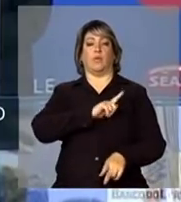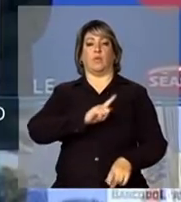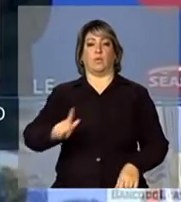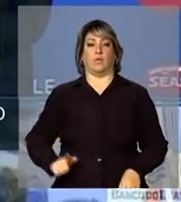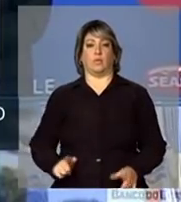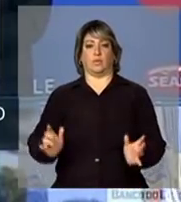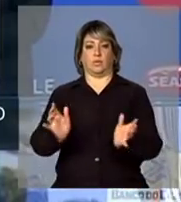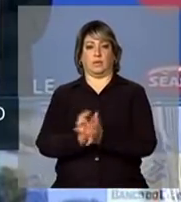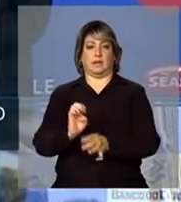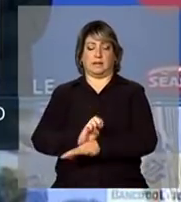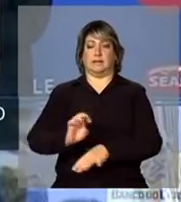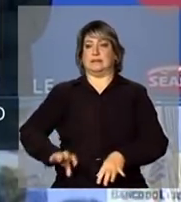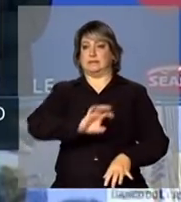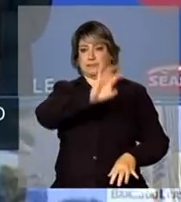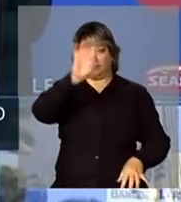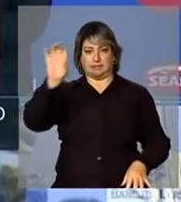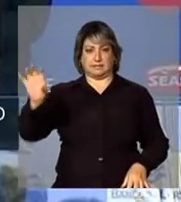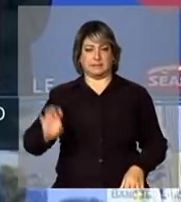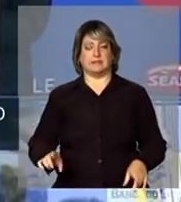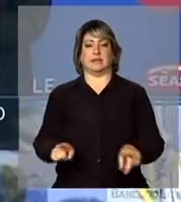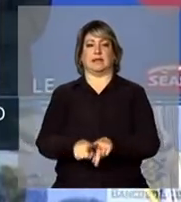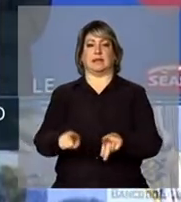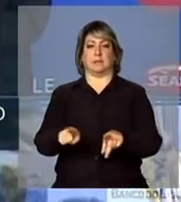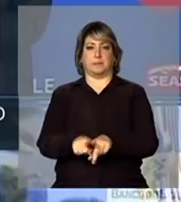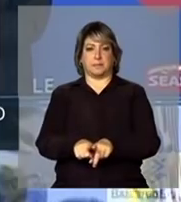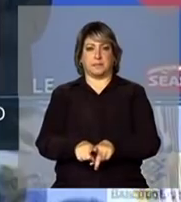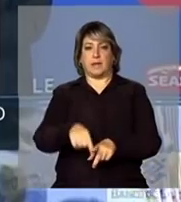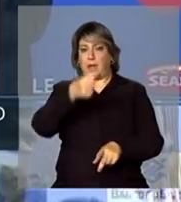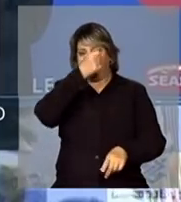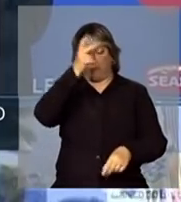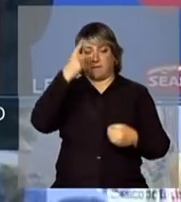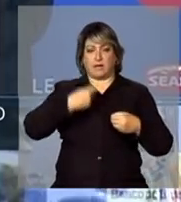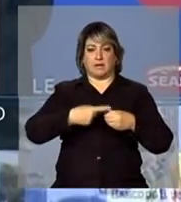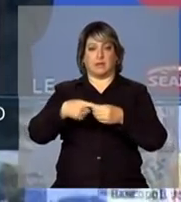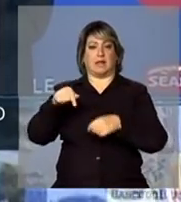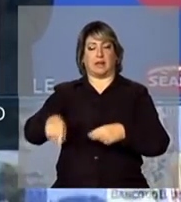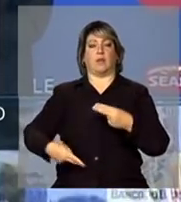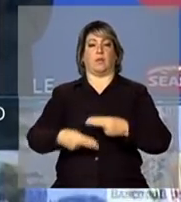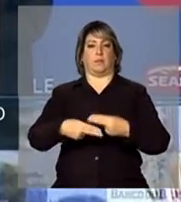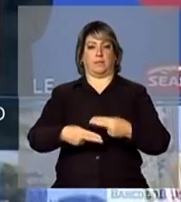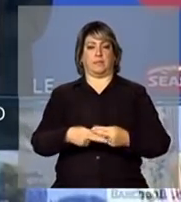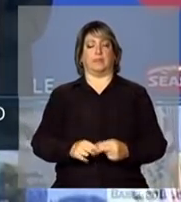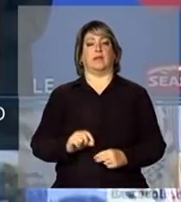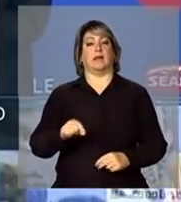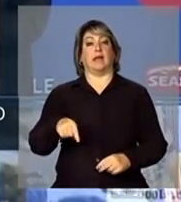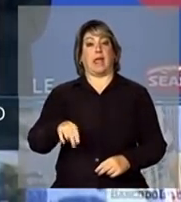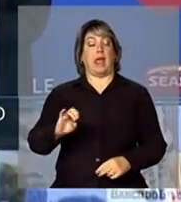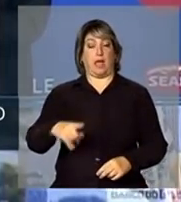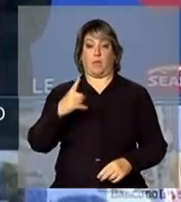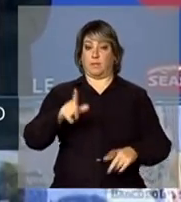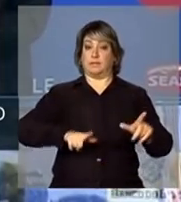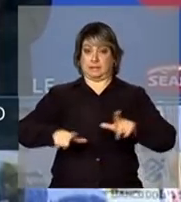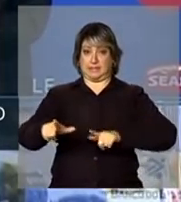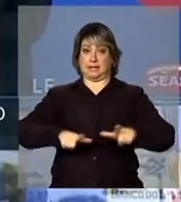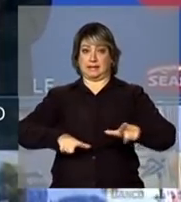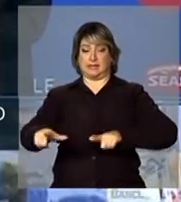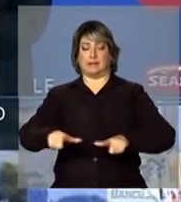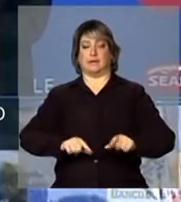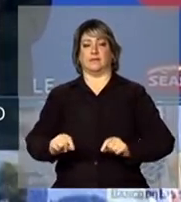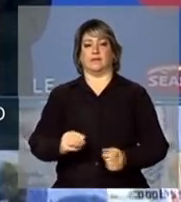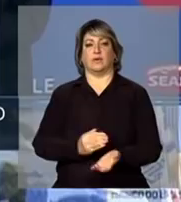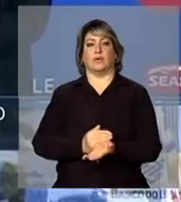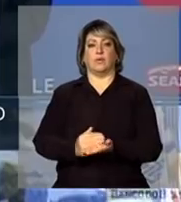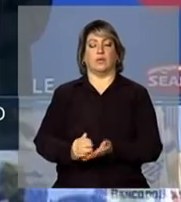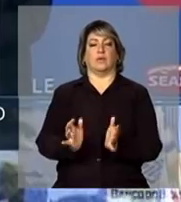com os governos estaduais, junto com o prefeito de Uberaba. É uma tarefa da